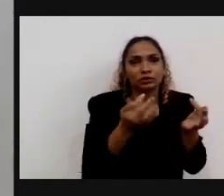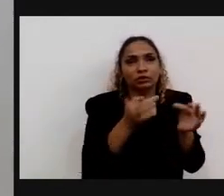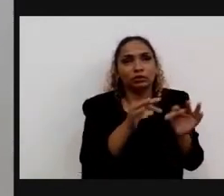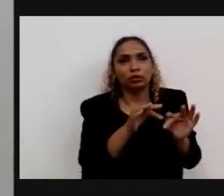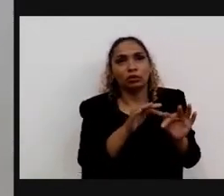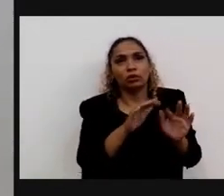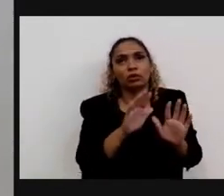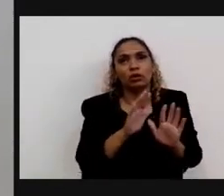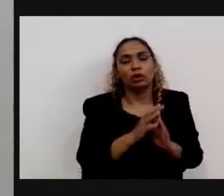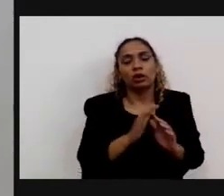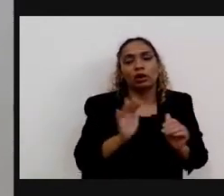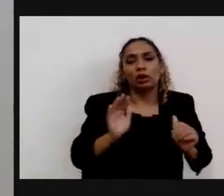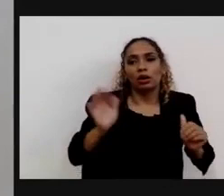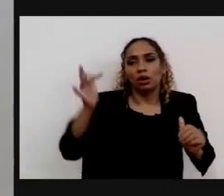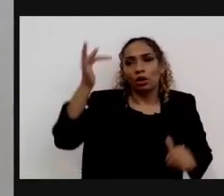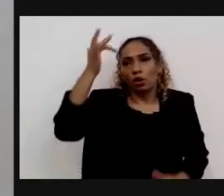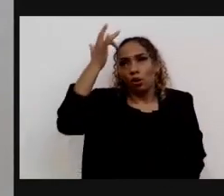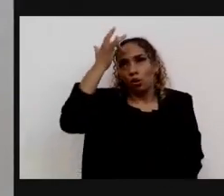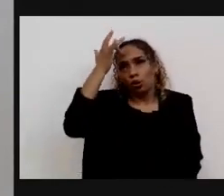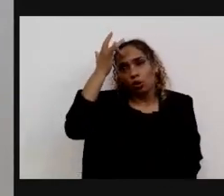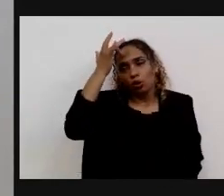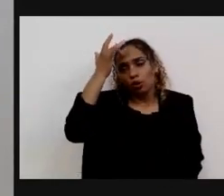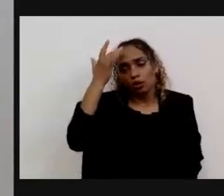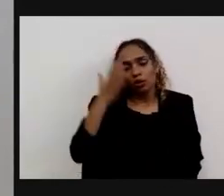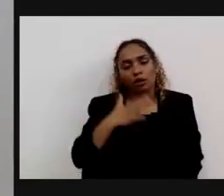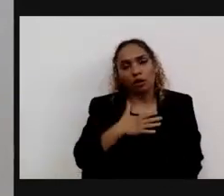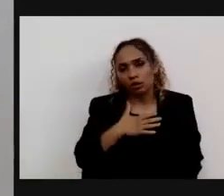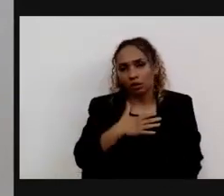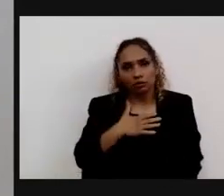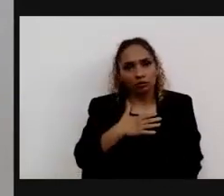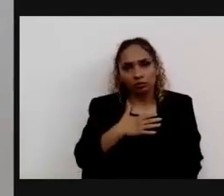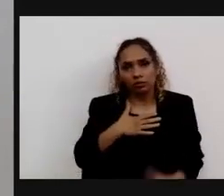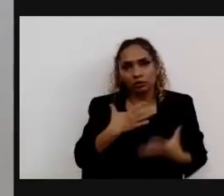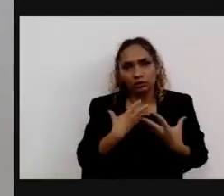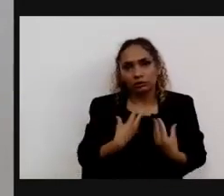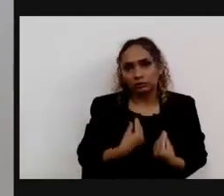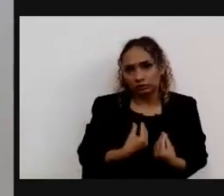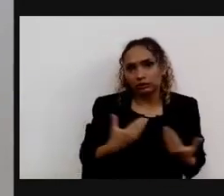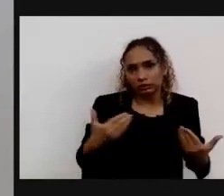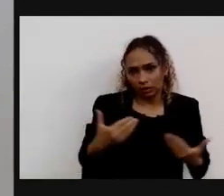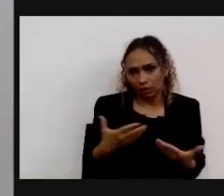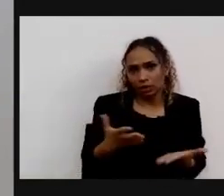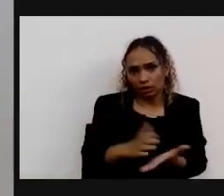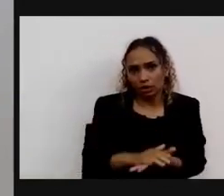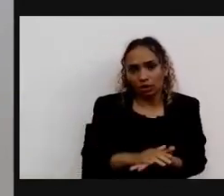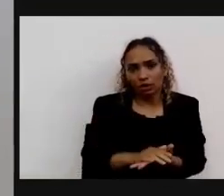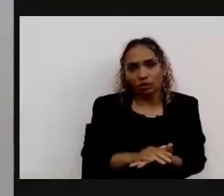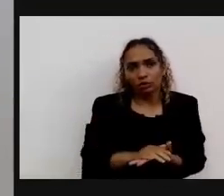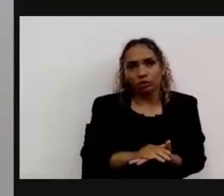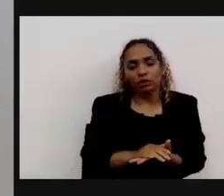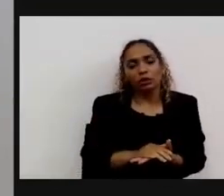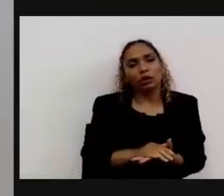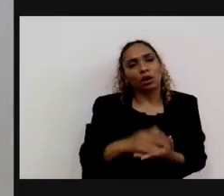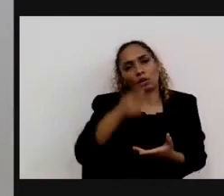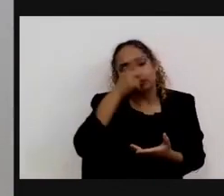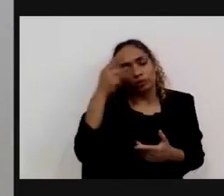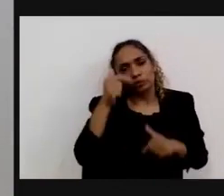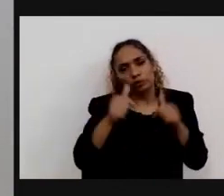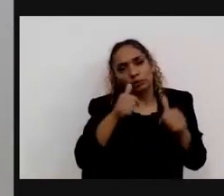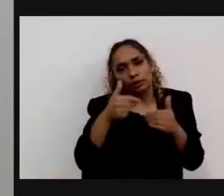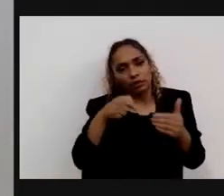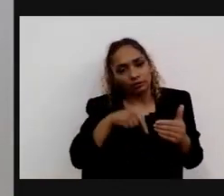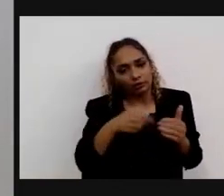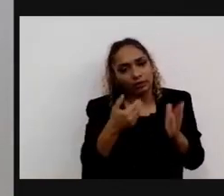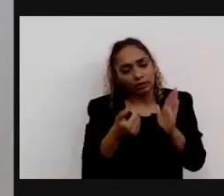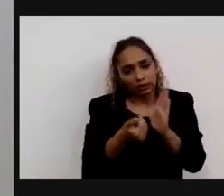Ufa passei no melhor concurso agora pronto vou poder descansar eu ouvi um relato de uma pessoa que trabalhava aqui falando isso sabe